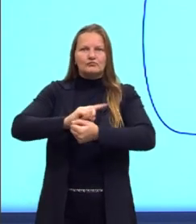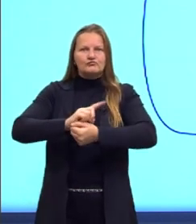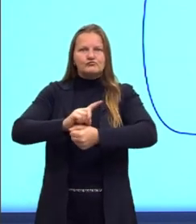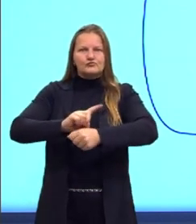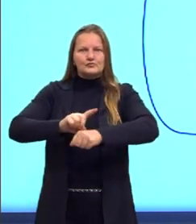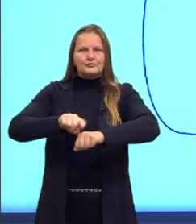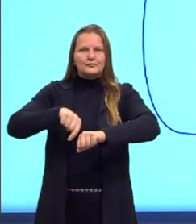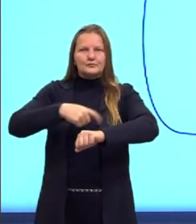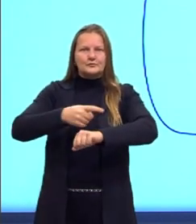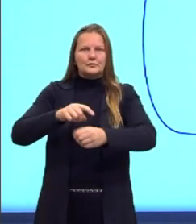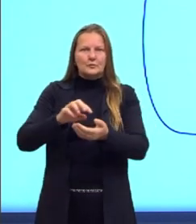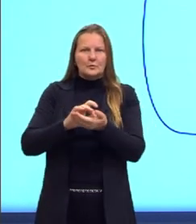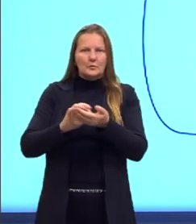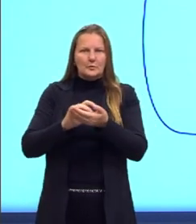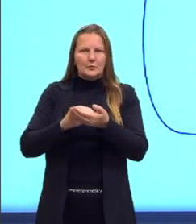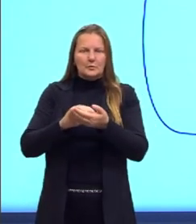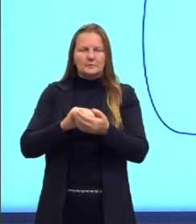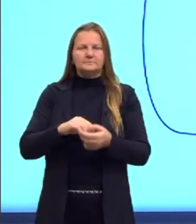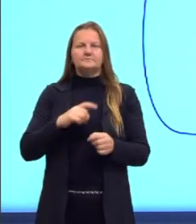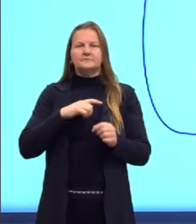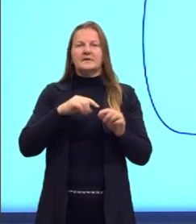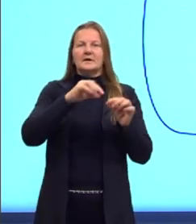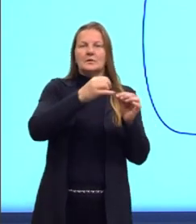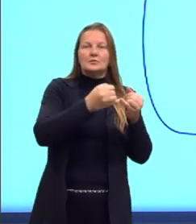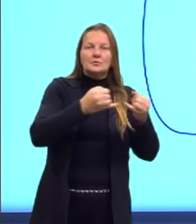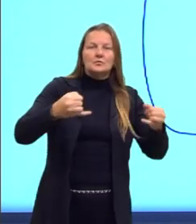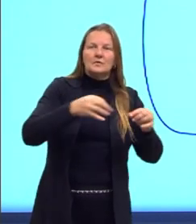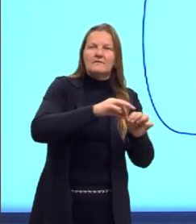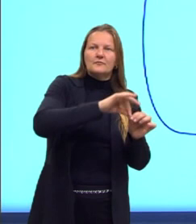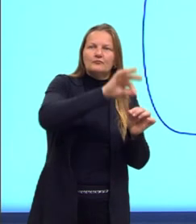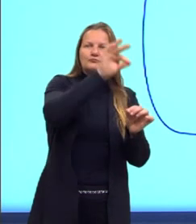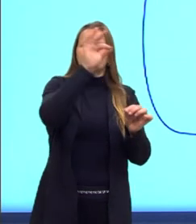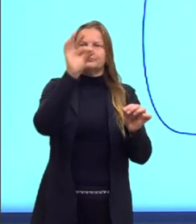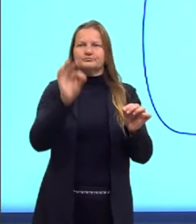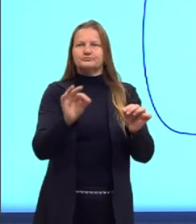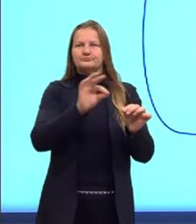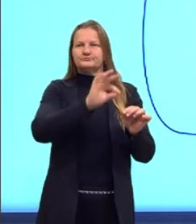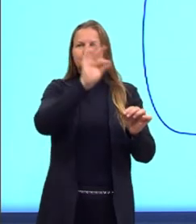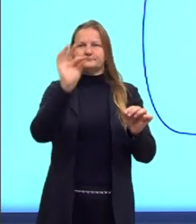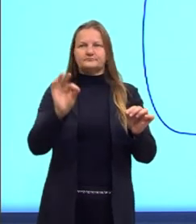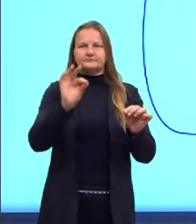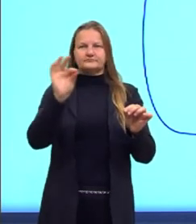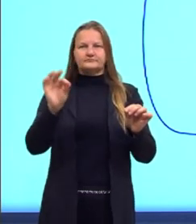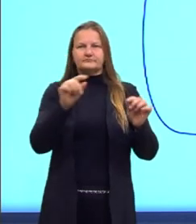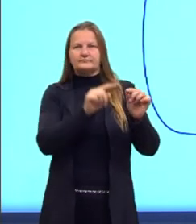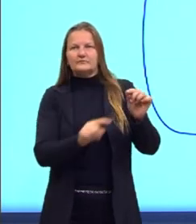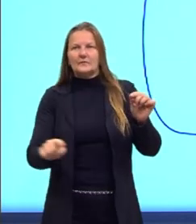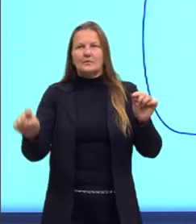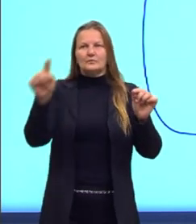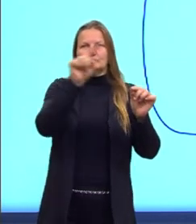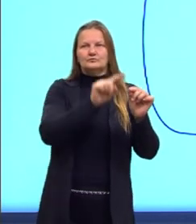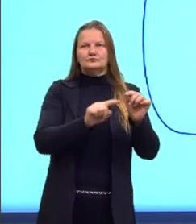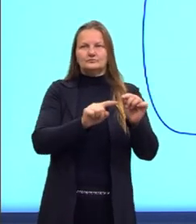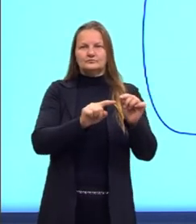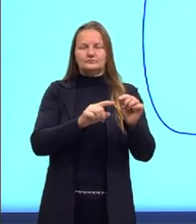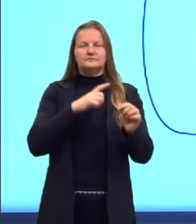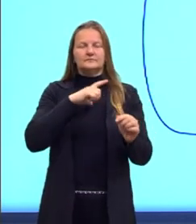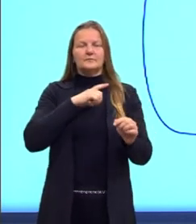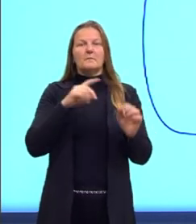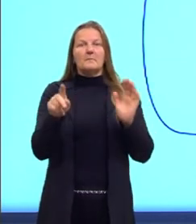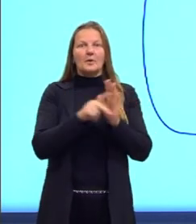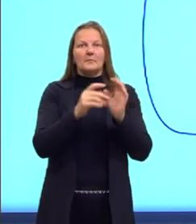estão ligados com um cabo né com fios e isso faz então com que represente um circuito elétrico né E